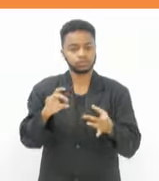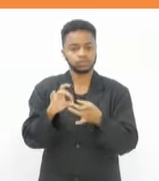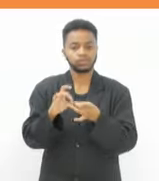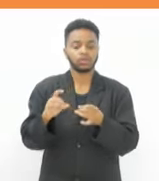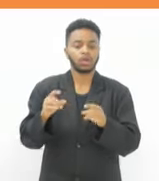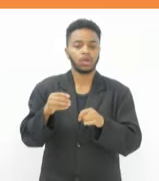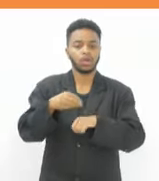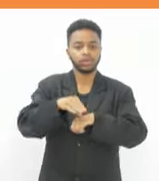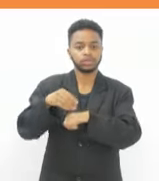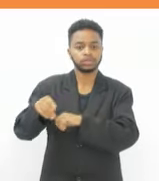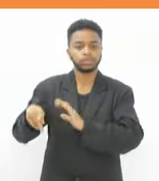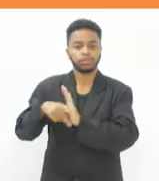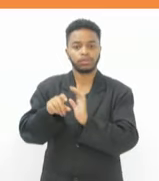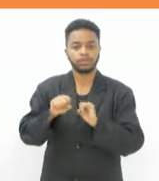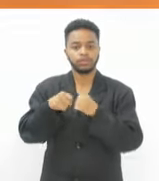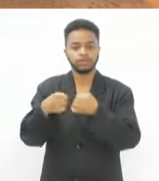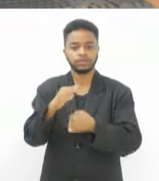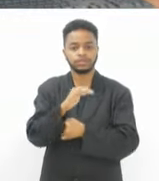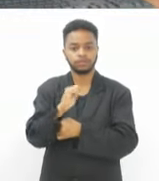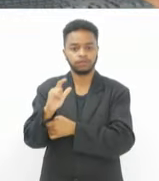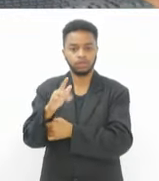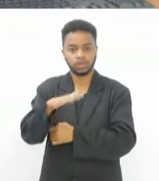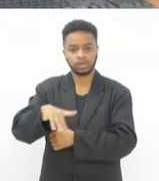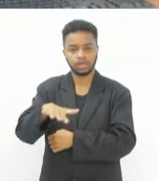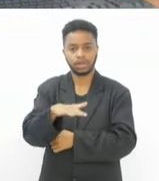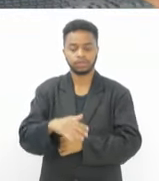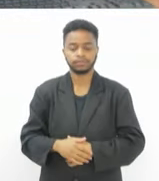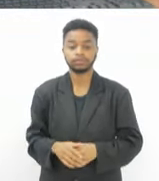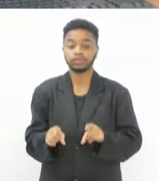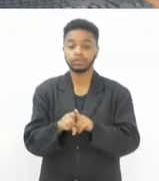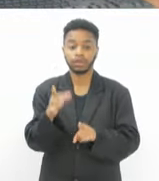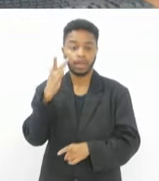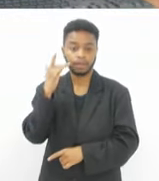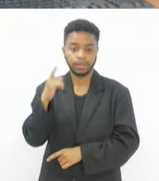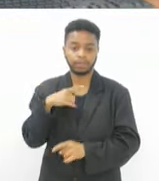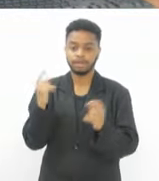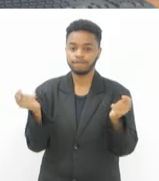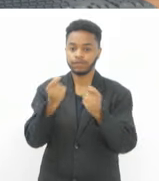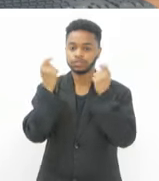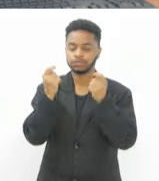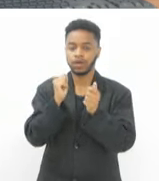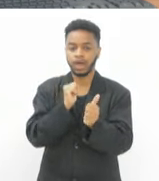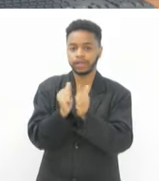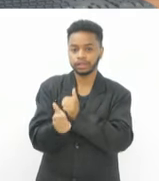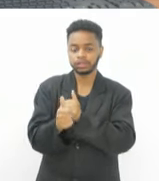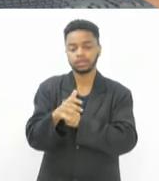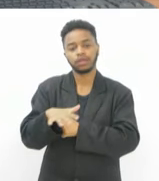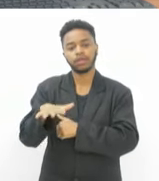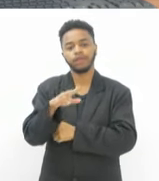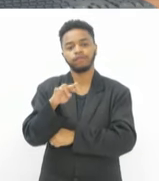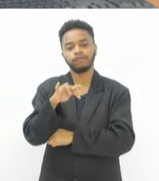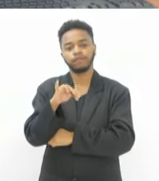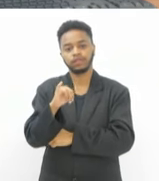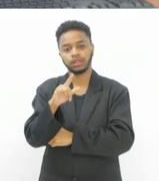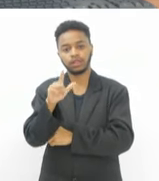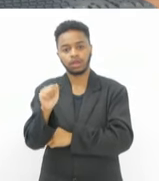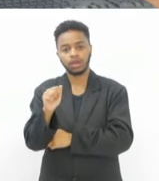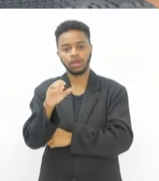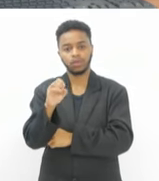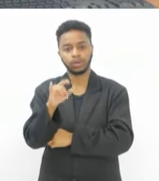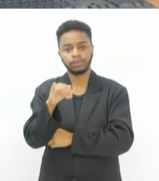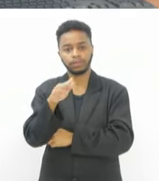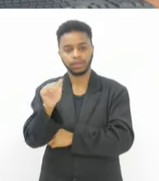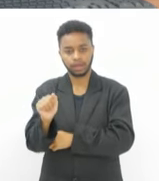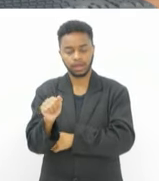da Defesa Civil local. E amanhã tem festival de atletismo na Vila Olímpica do Mato Alto, na Praça Seca,